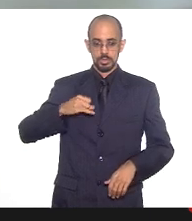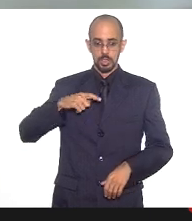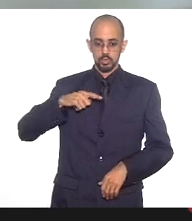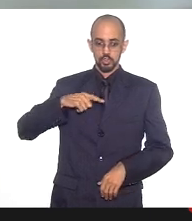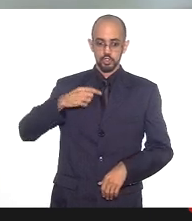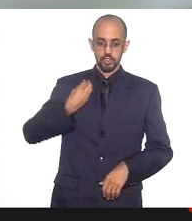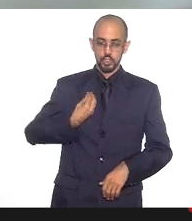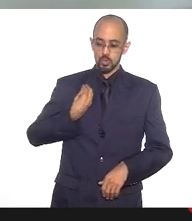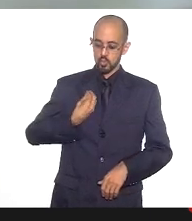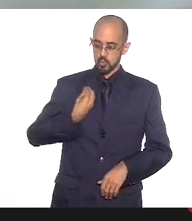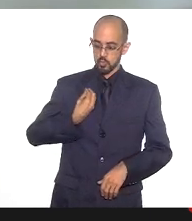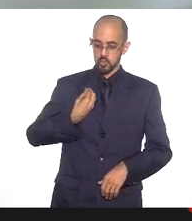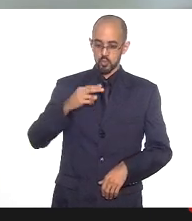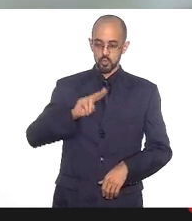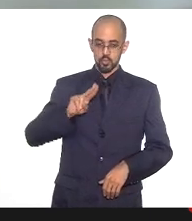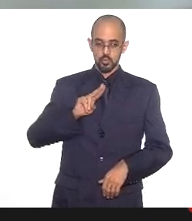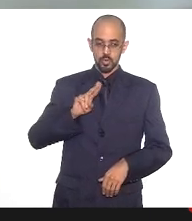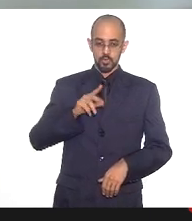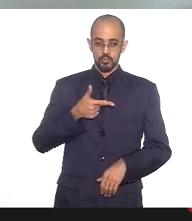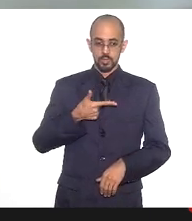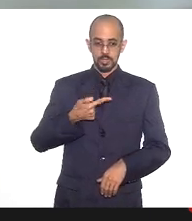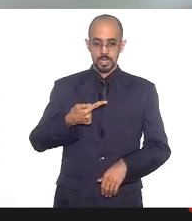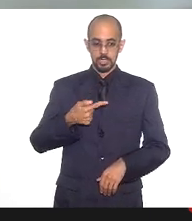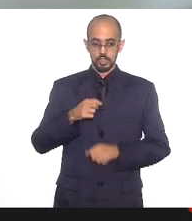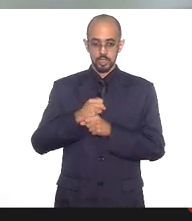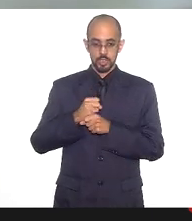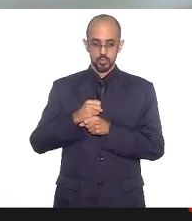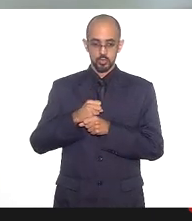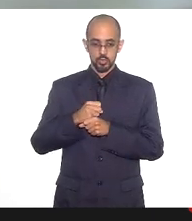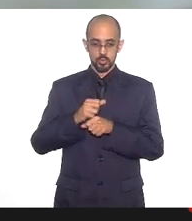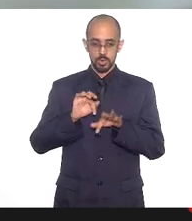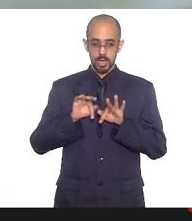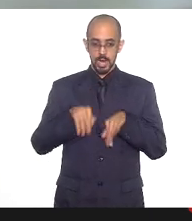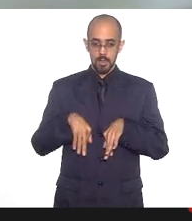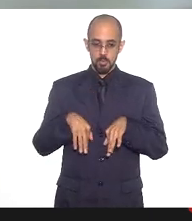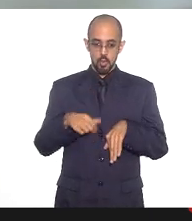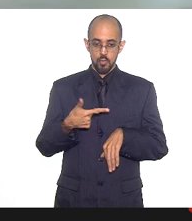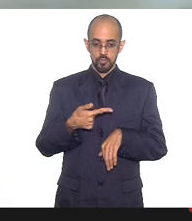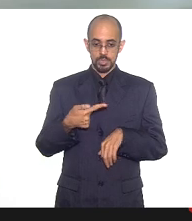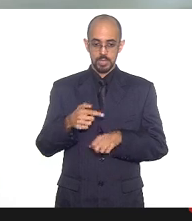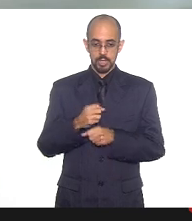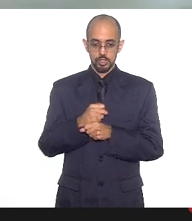27 anos, quando acabou os 27 anos,